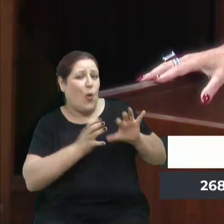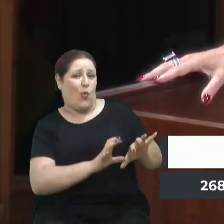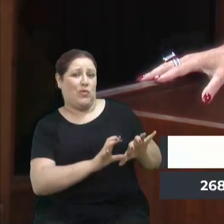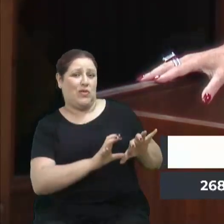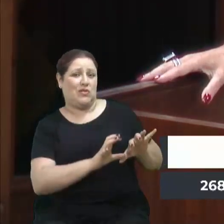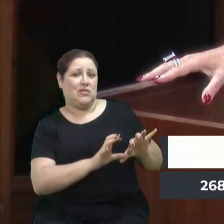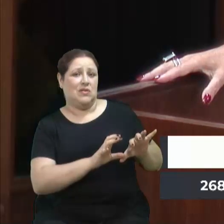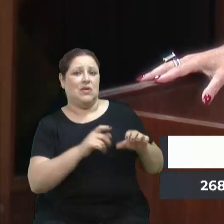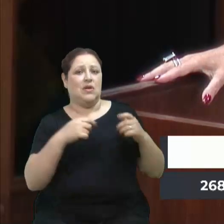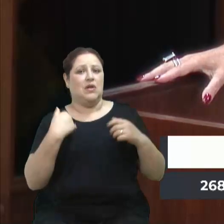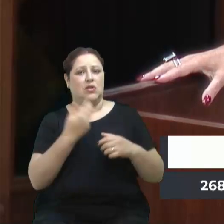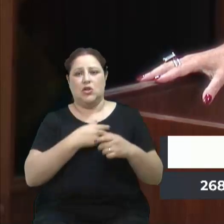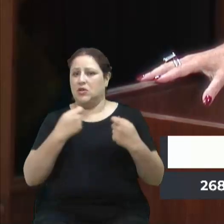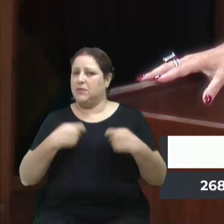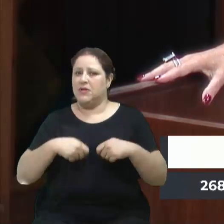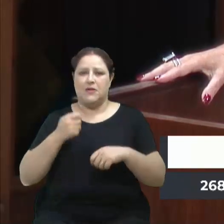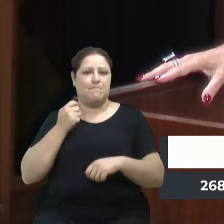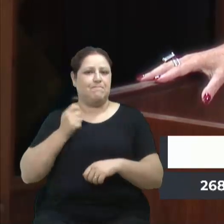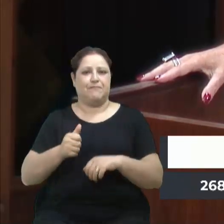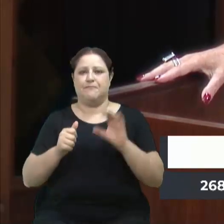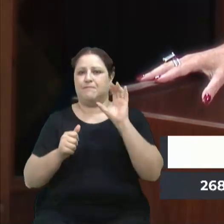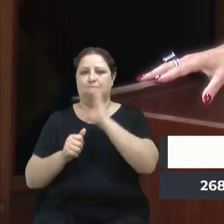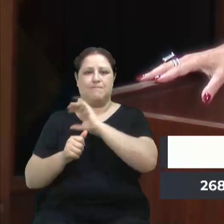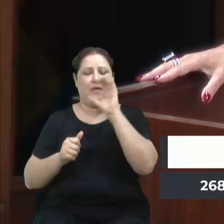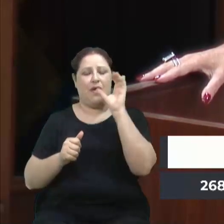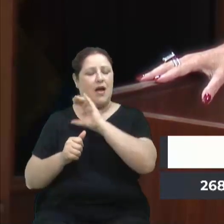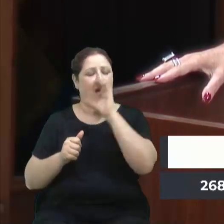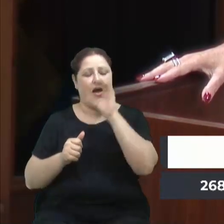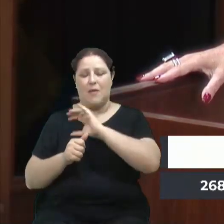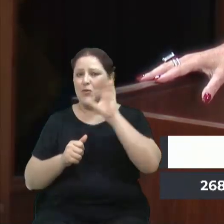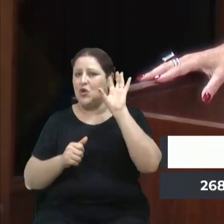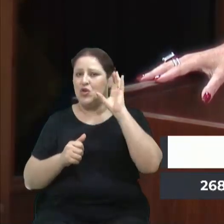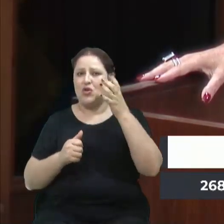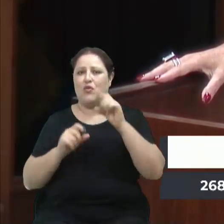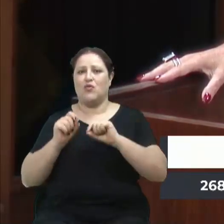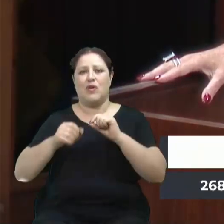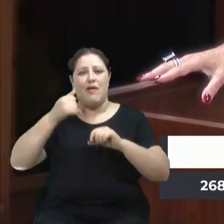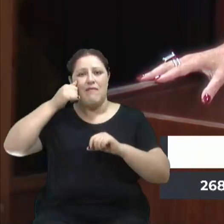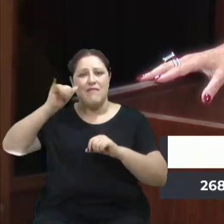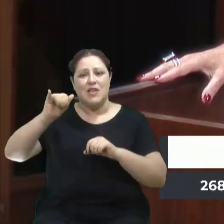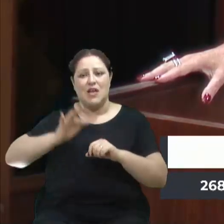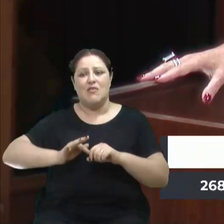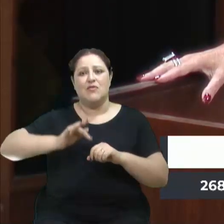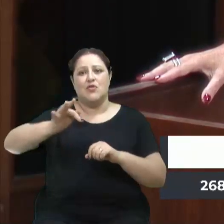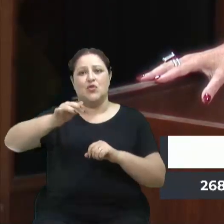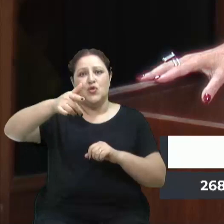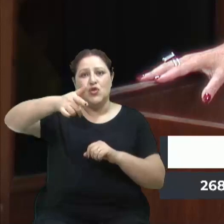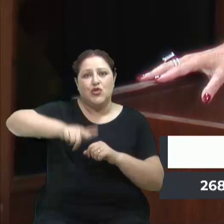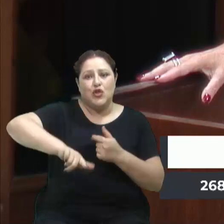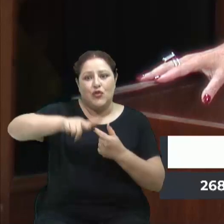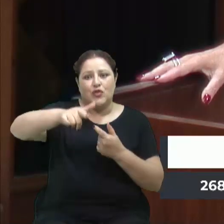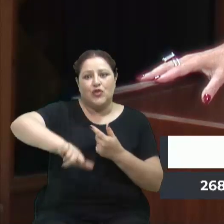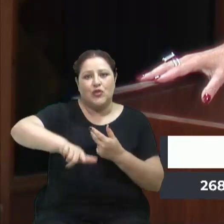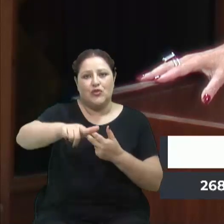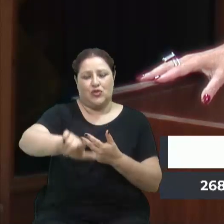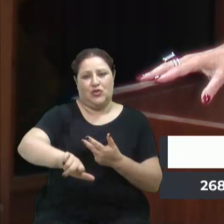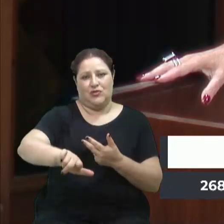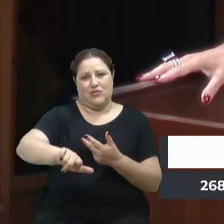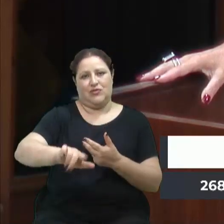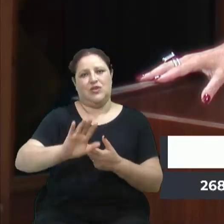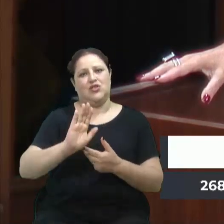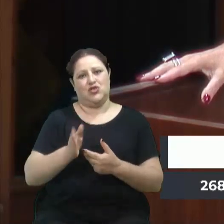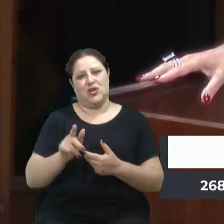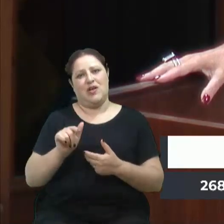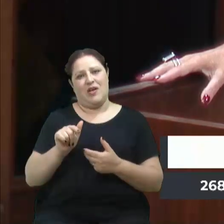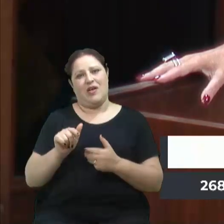tomar medidas imediatas para prevenir que novos casos não aconteçam. Isso já é um